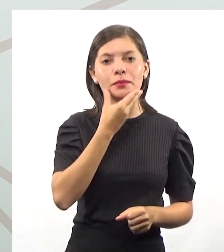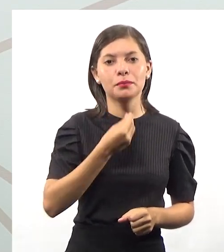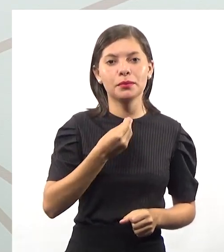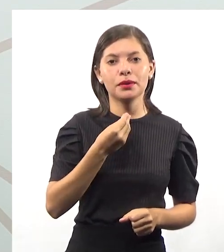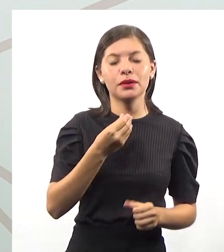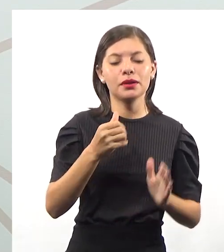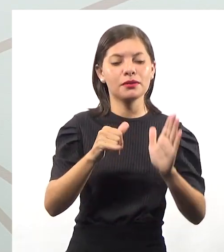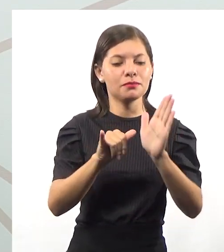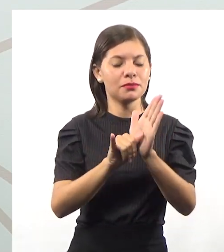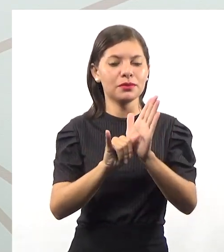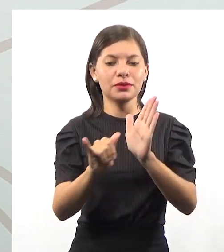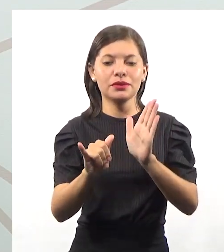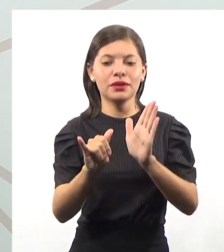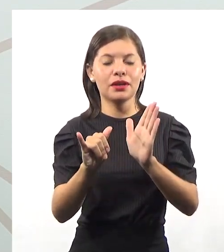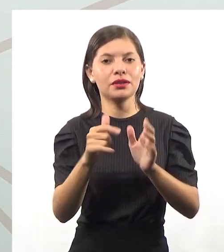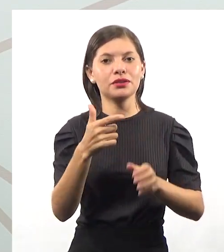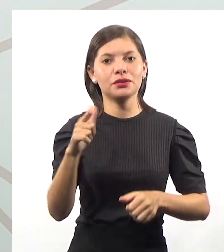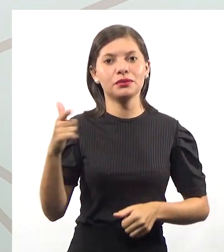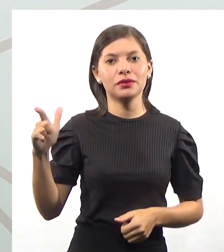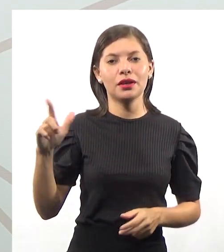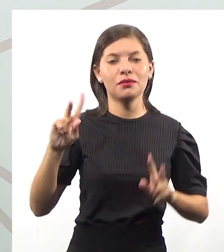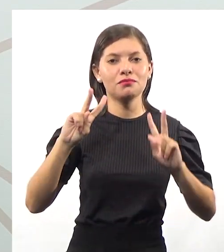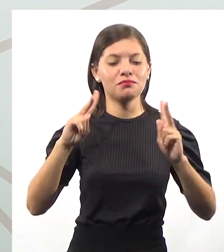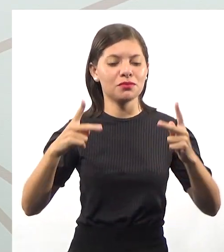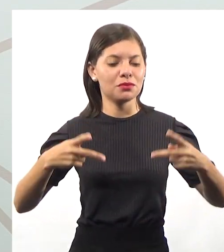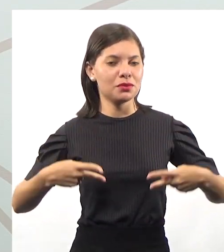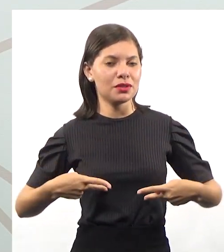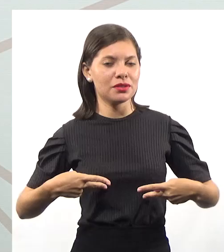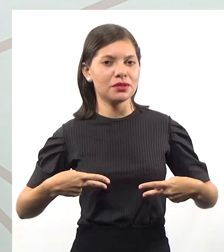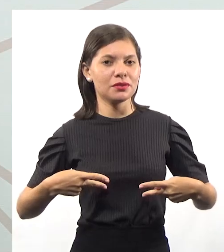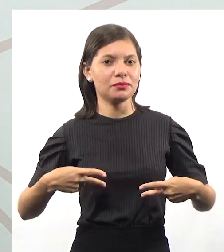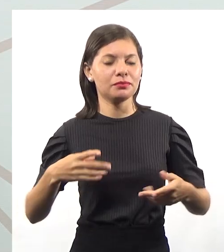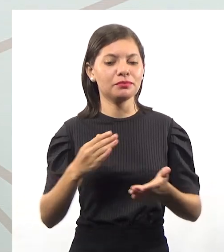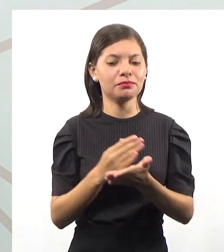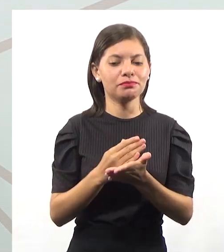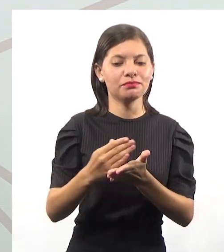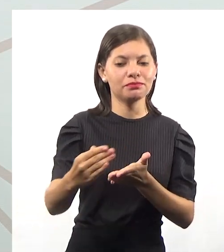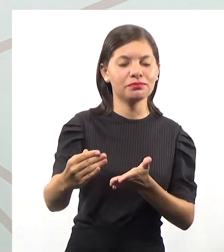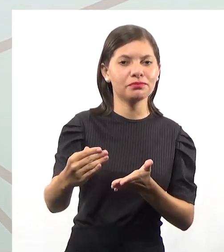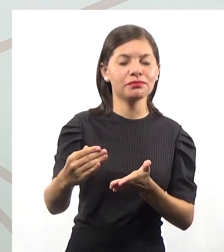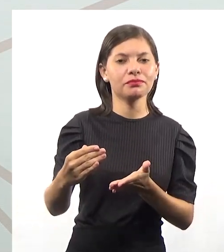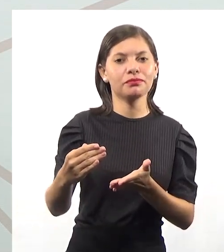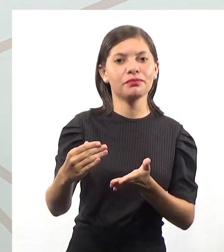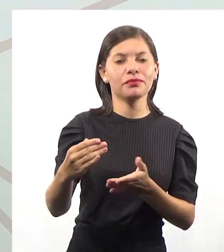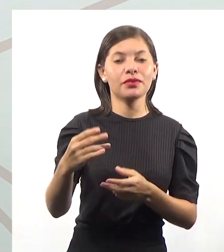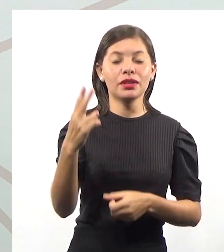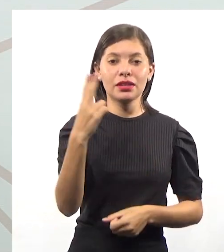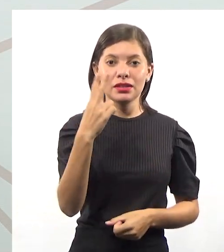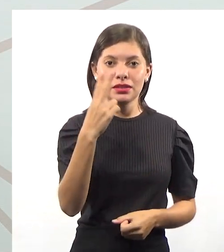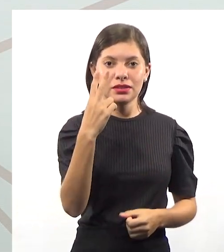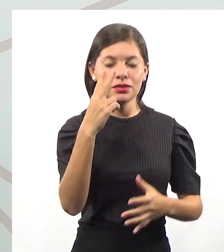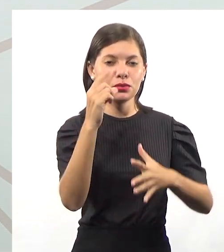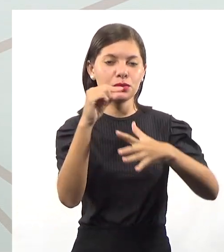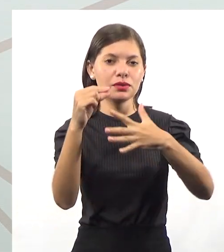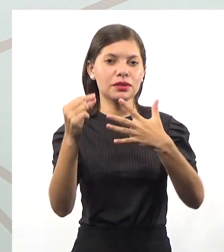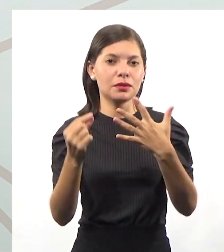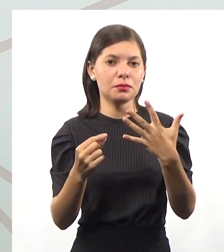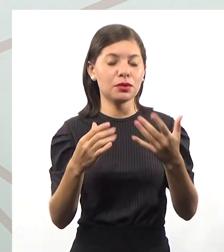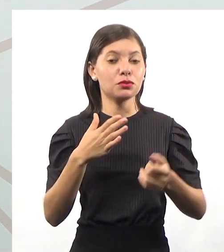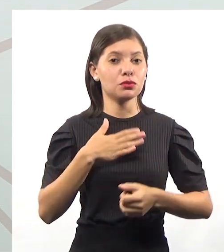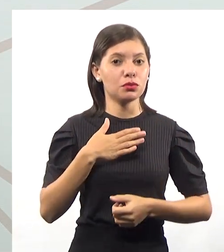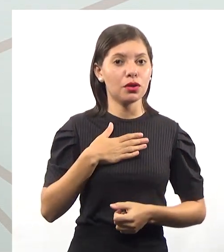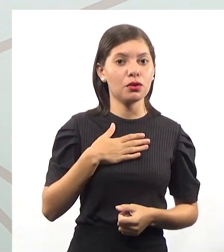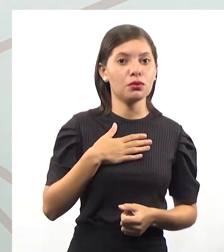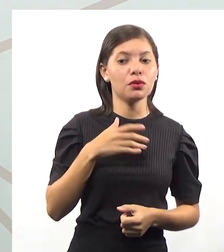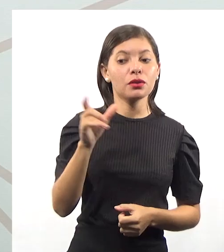E é nessa fase que ela vai construir esse eu e esse outro. Então, esses dois elementos, o eu e o